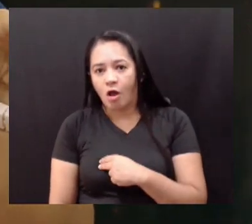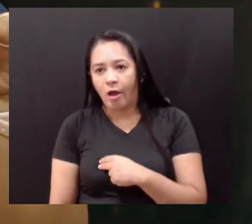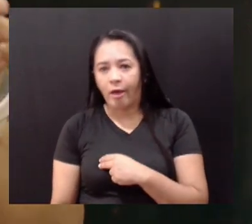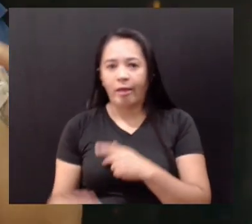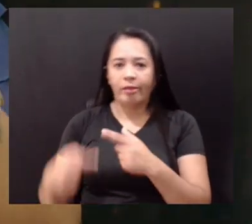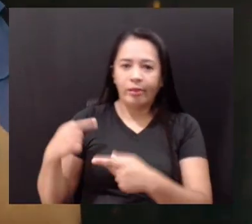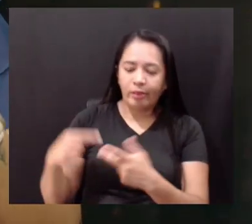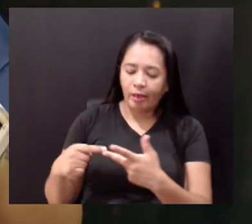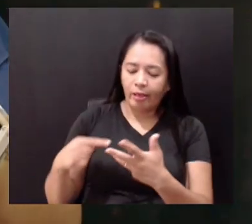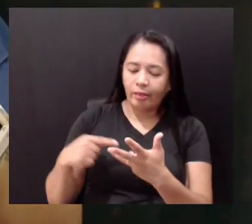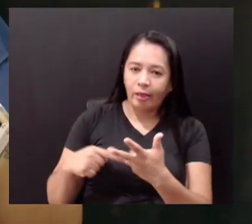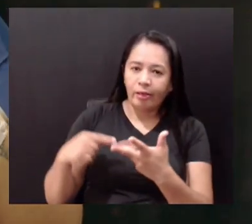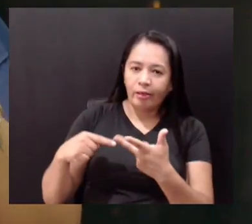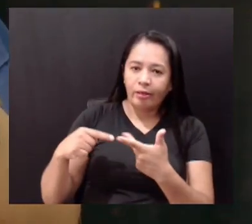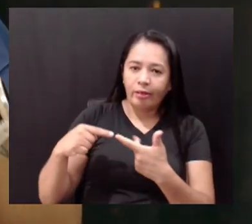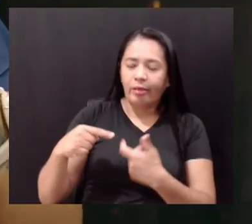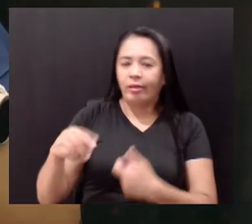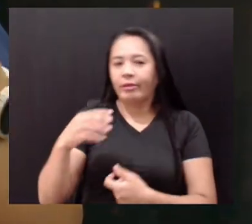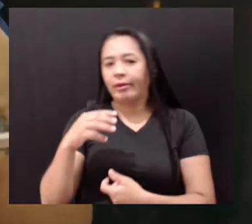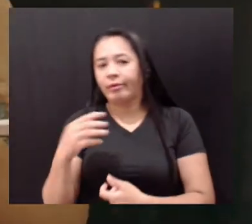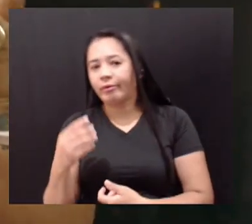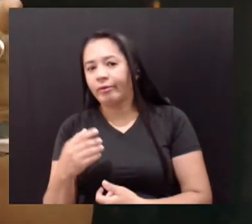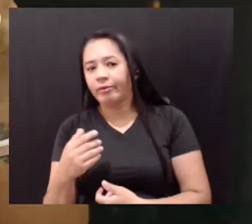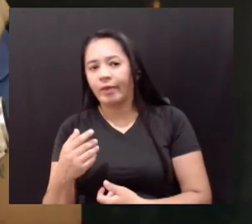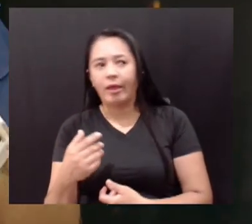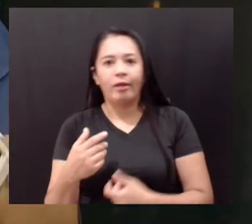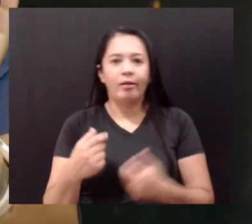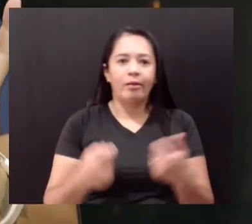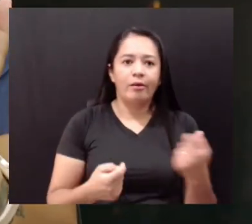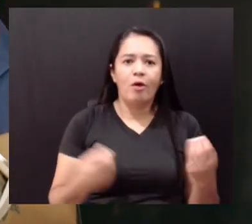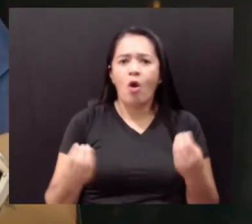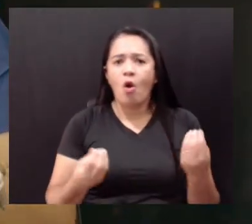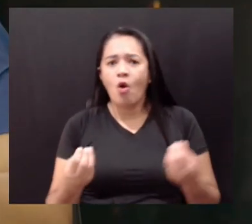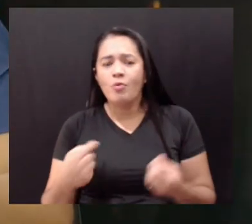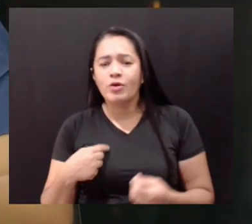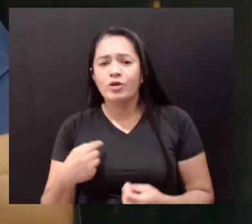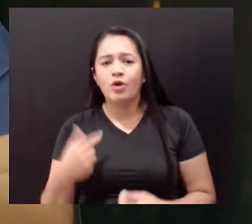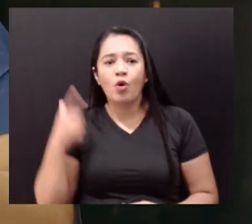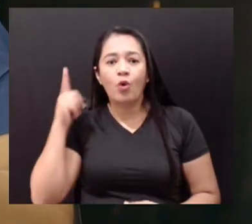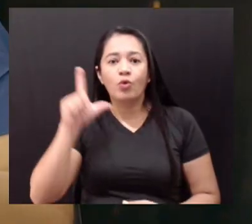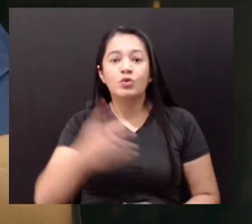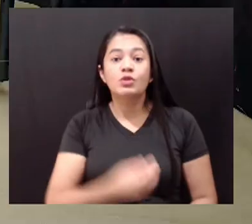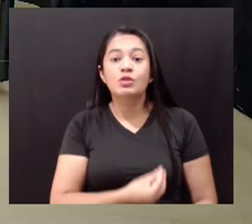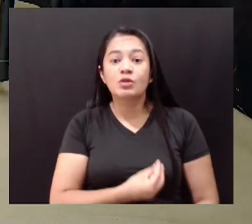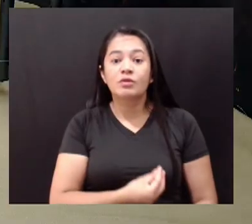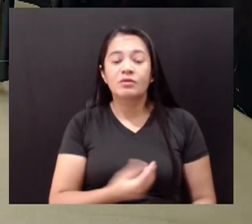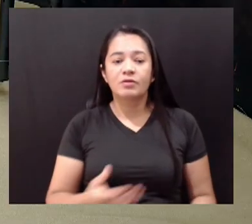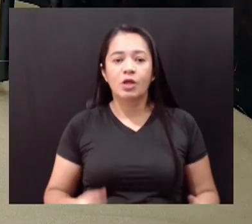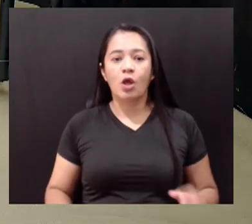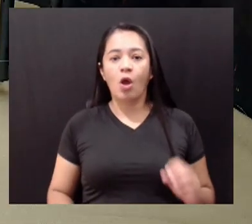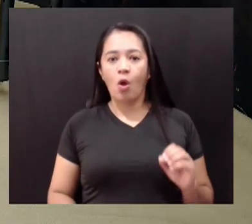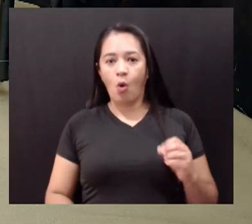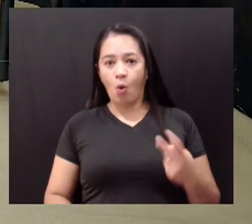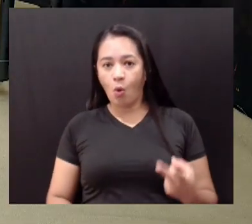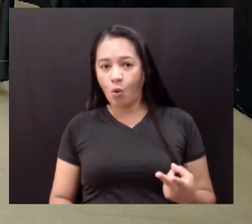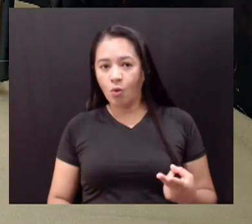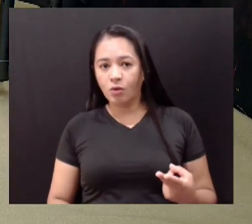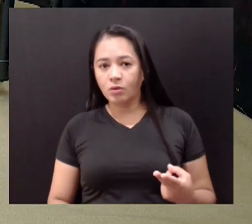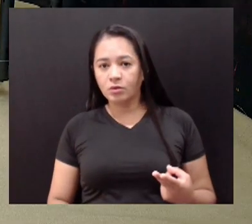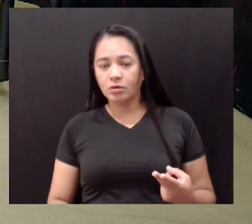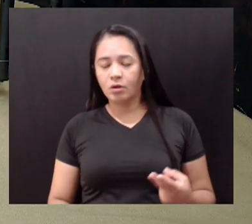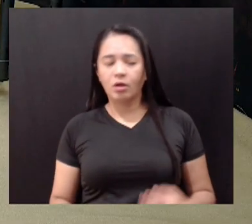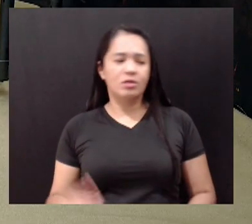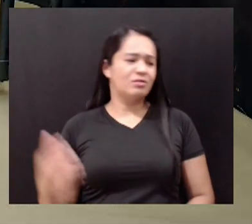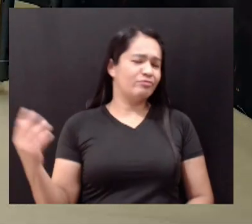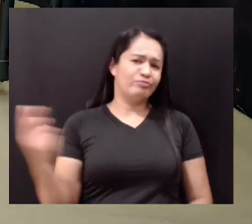cheio de mimimi, o outro que está prestes a se aposentar, como é que eu consigo conviver? Ou se ele está falando, tipo: "Eu não aguento mais a geração Nutella,